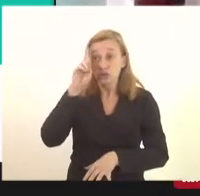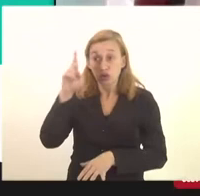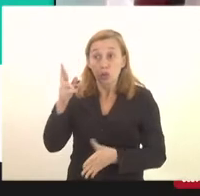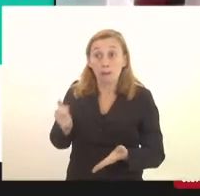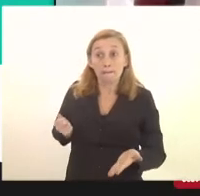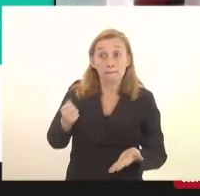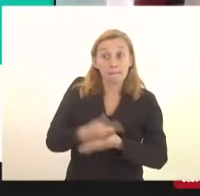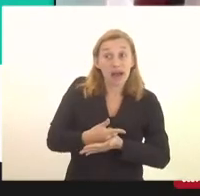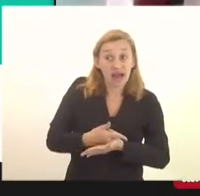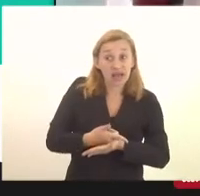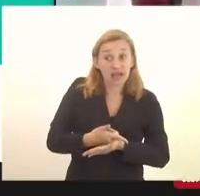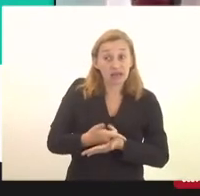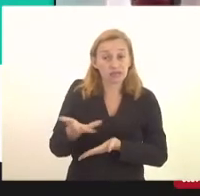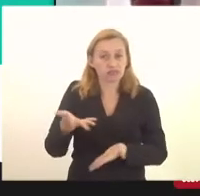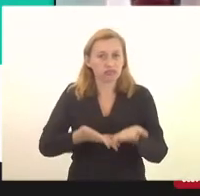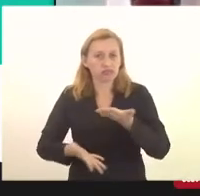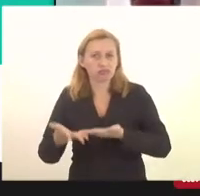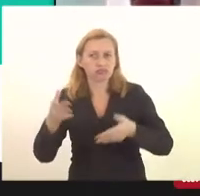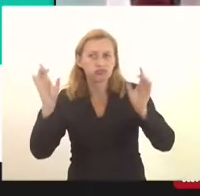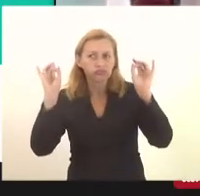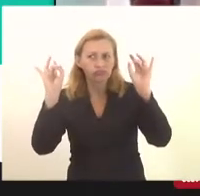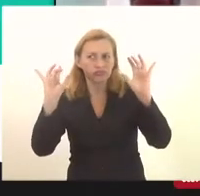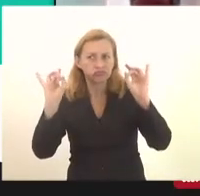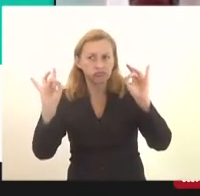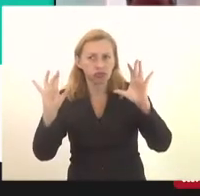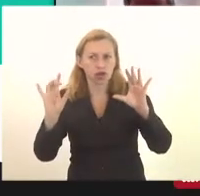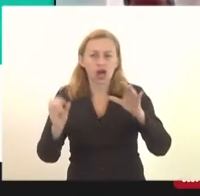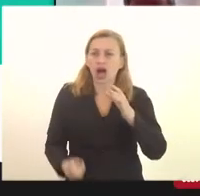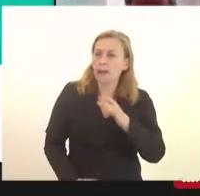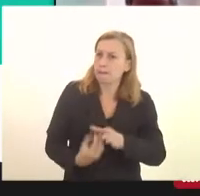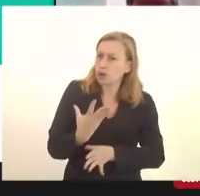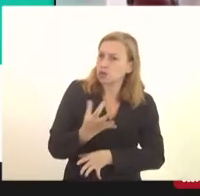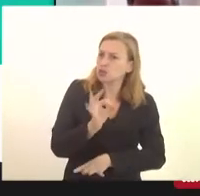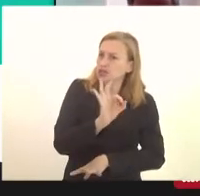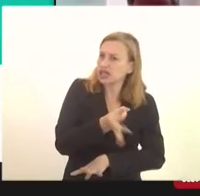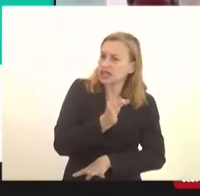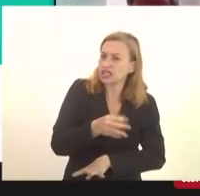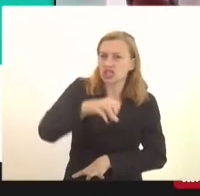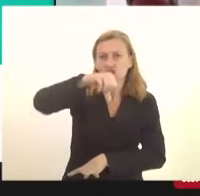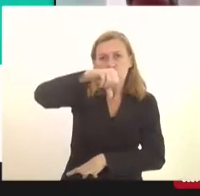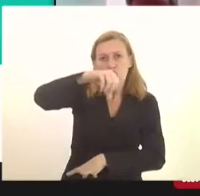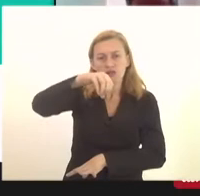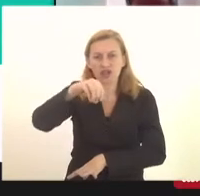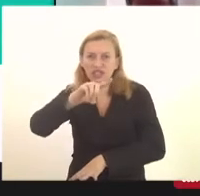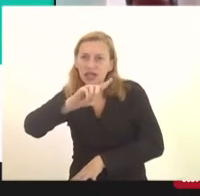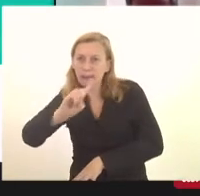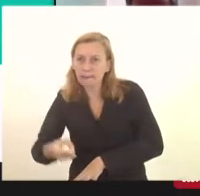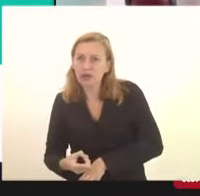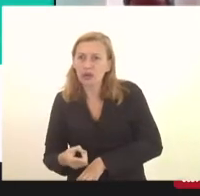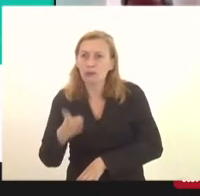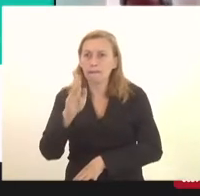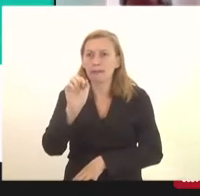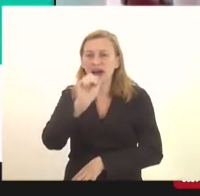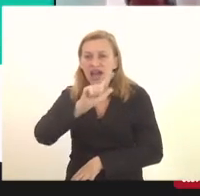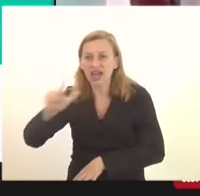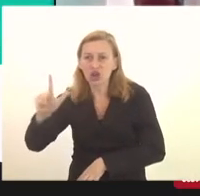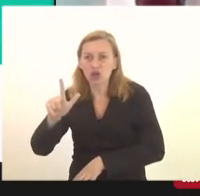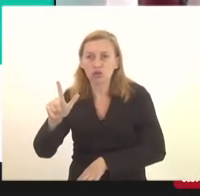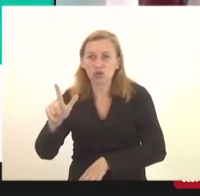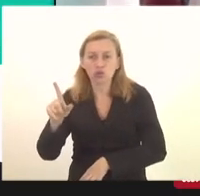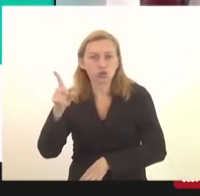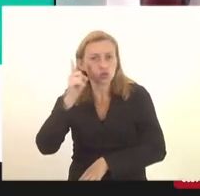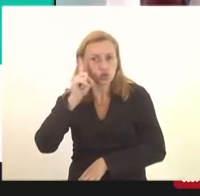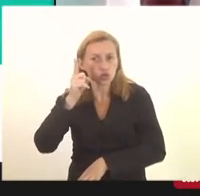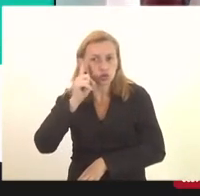participação especial, a produção está cerca de 90 mil barris por dia, e quem